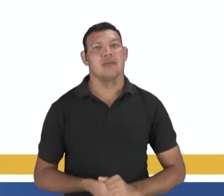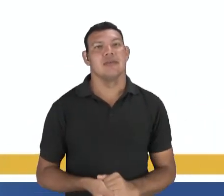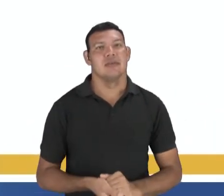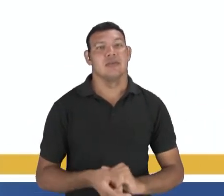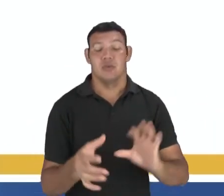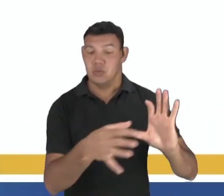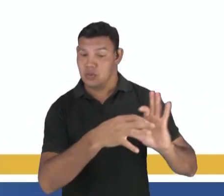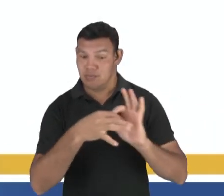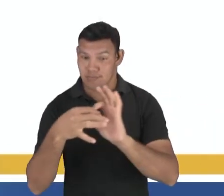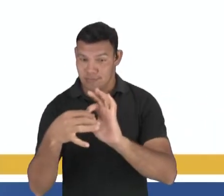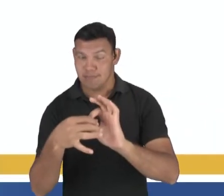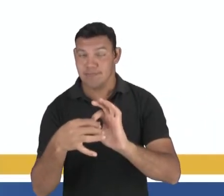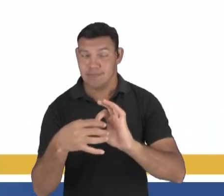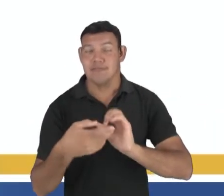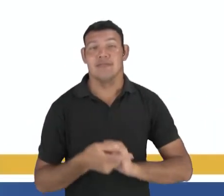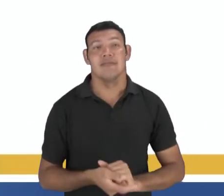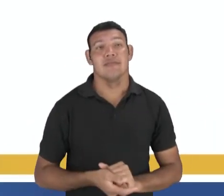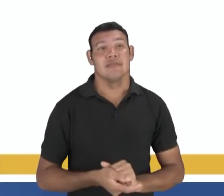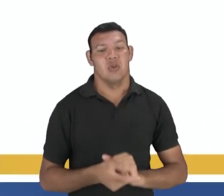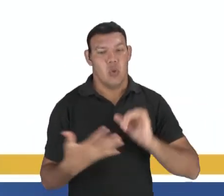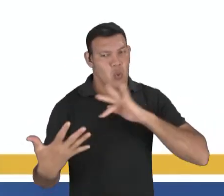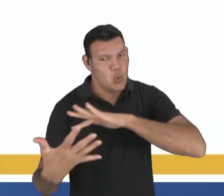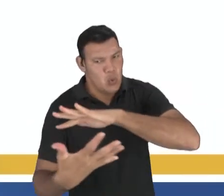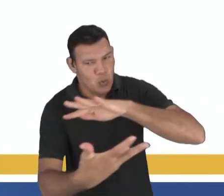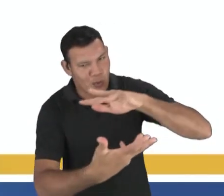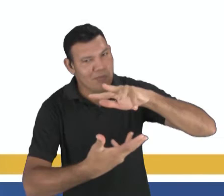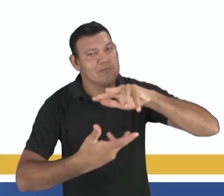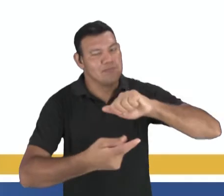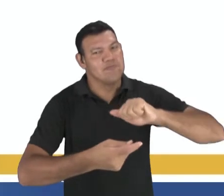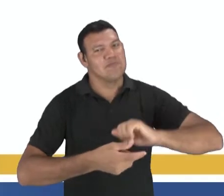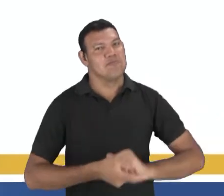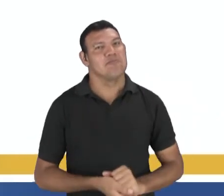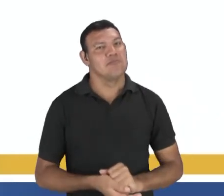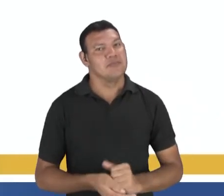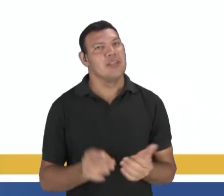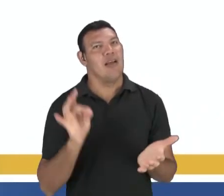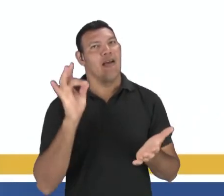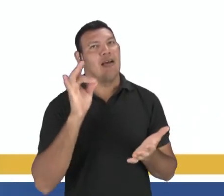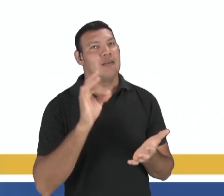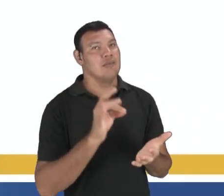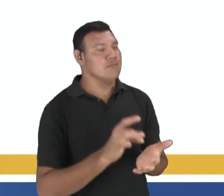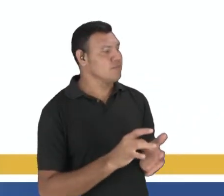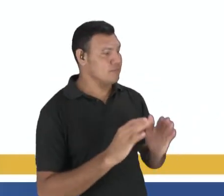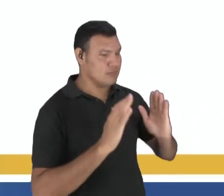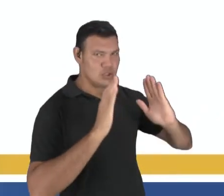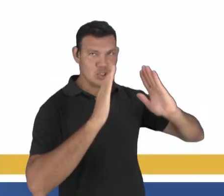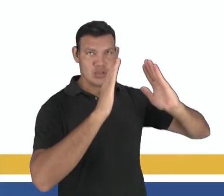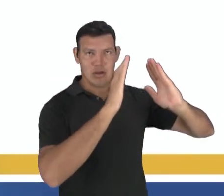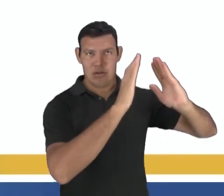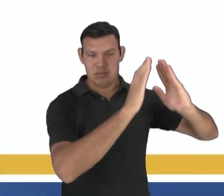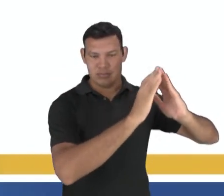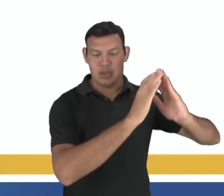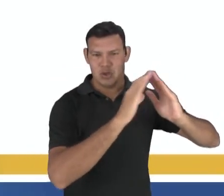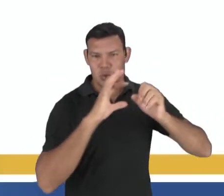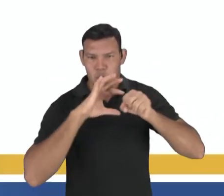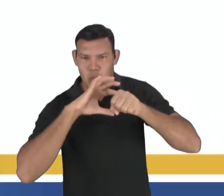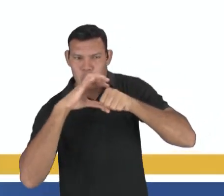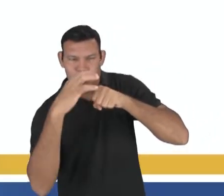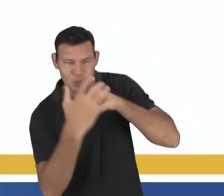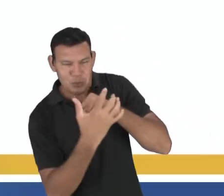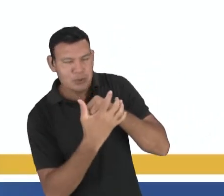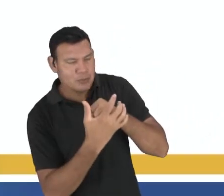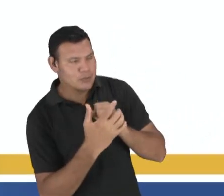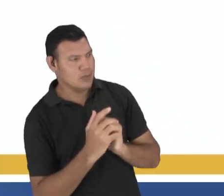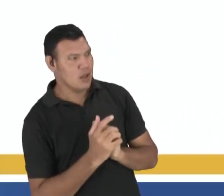de vida, e agora eu digo até mais, mundialmente. A verdade está lá fora.